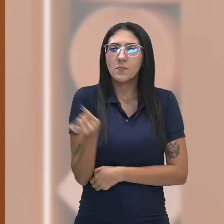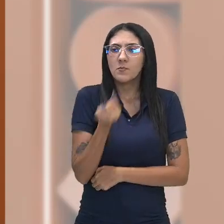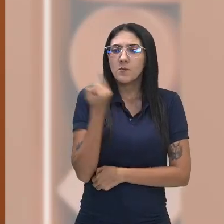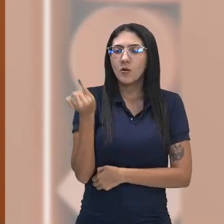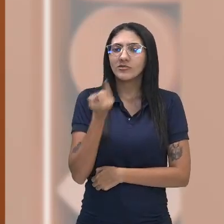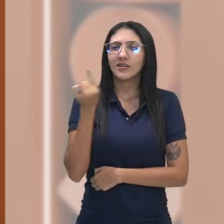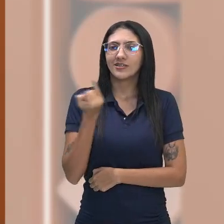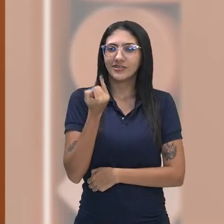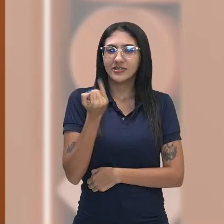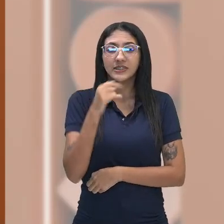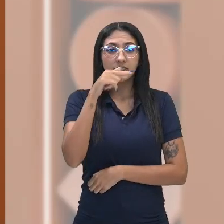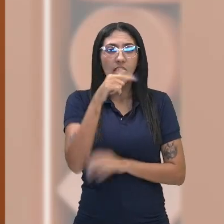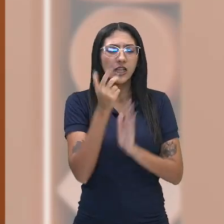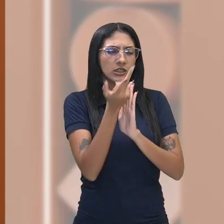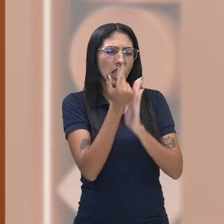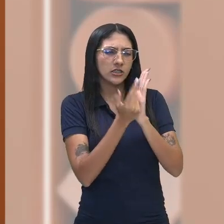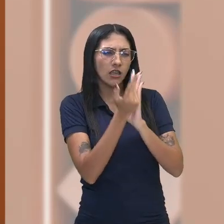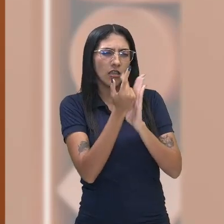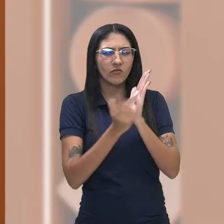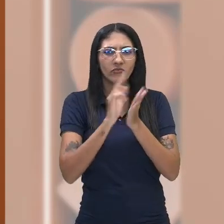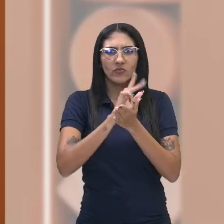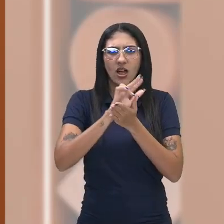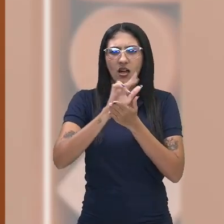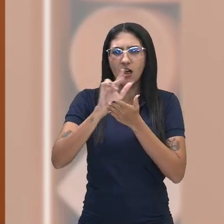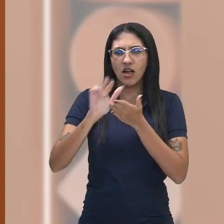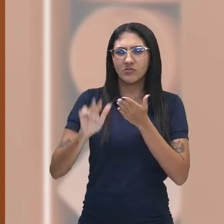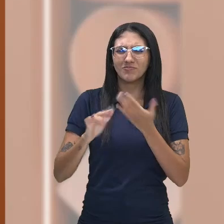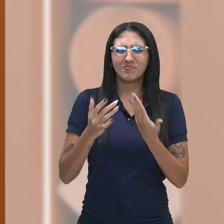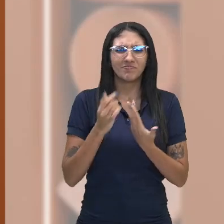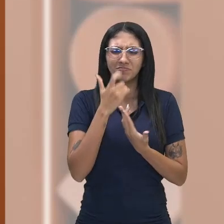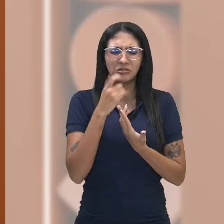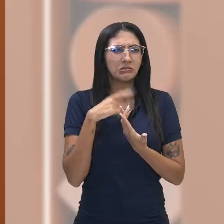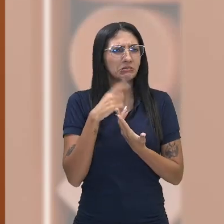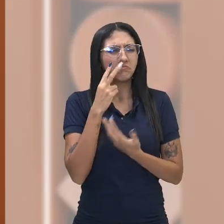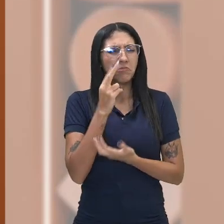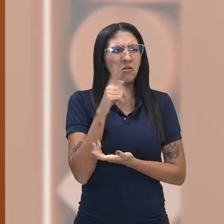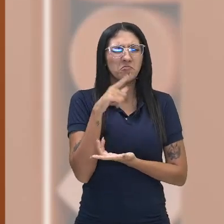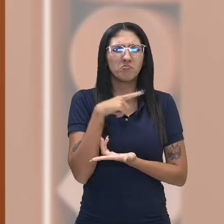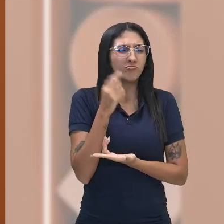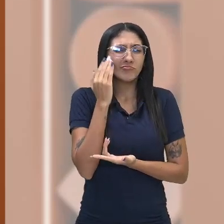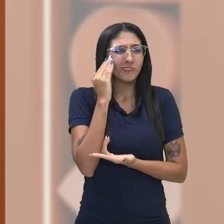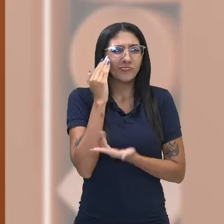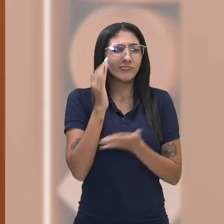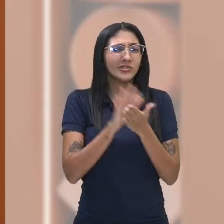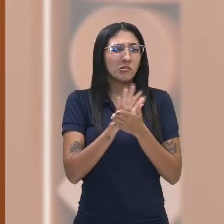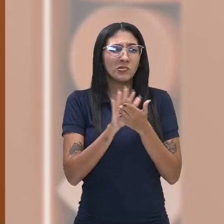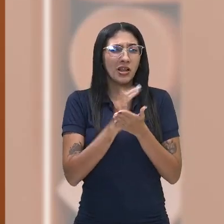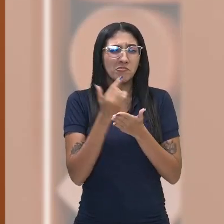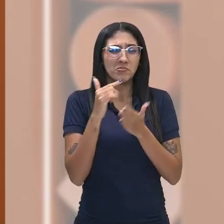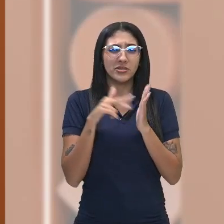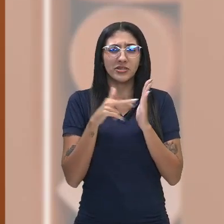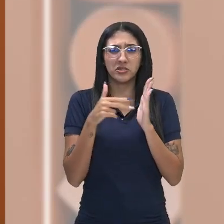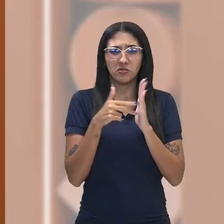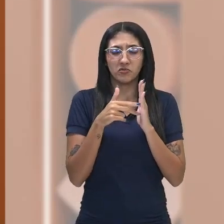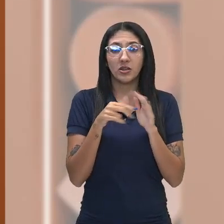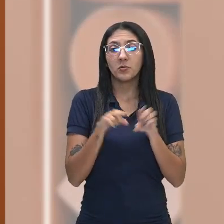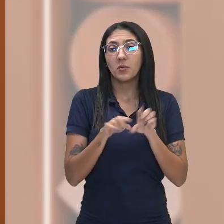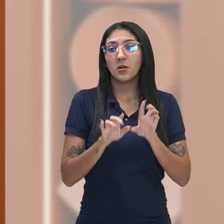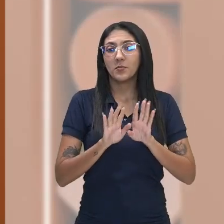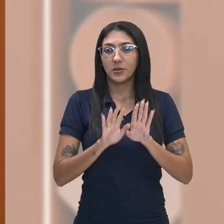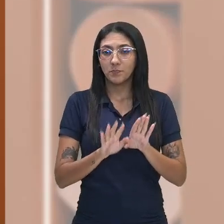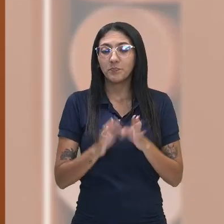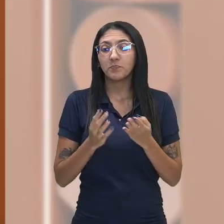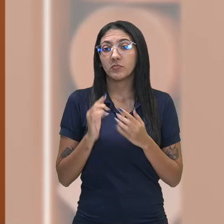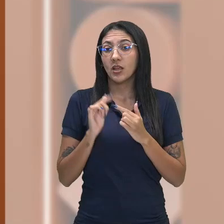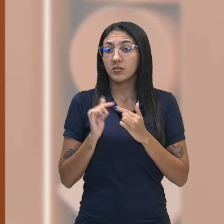né, desses desenhos que, para mim, não fazem muito sentido. Mas, a partir do